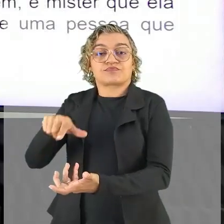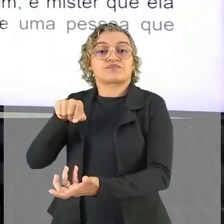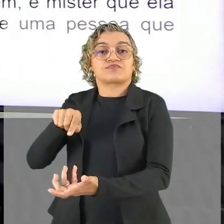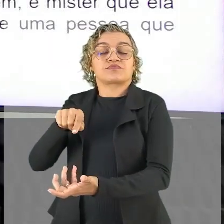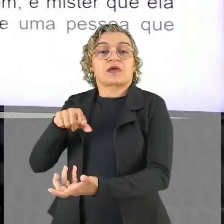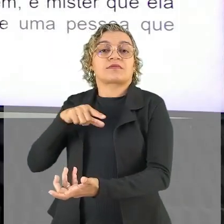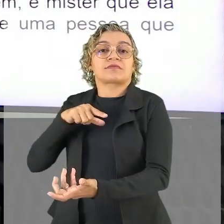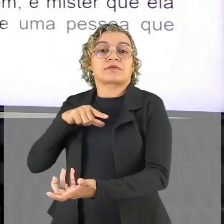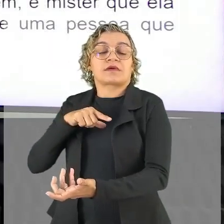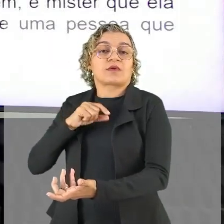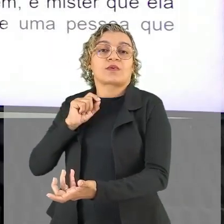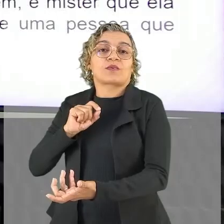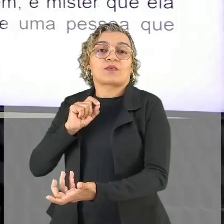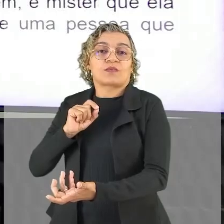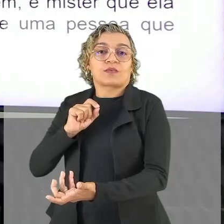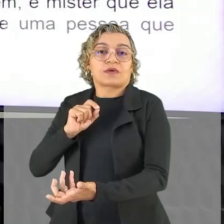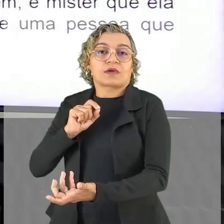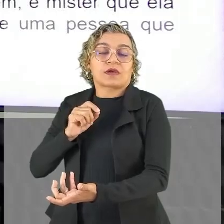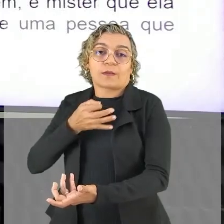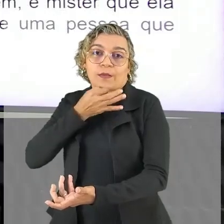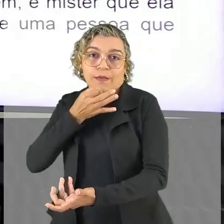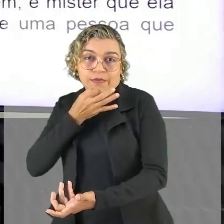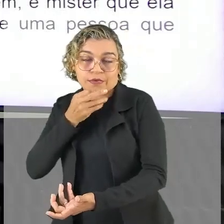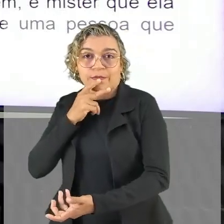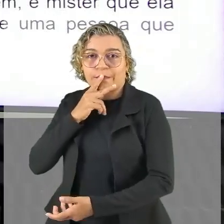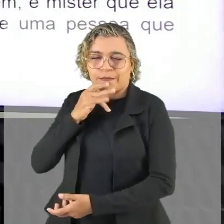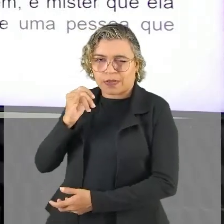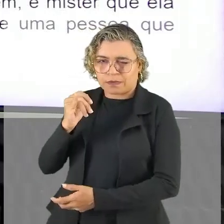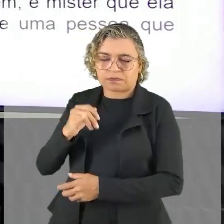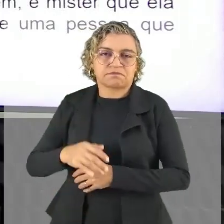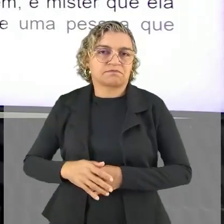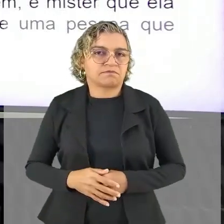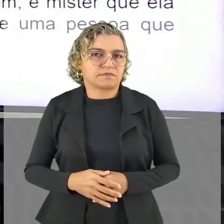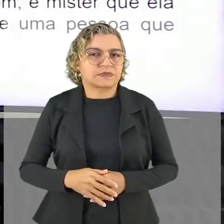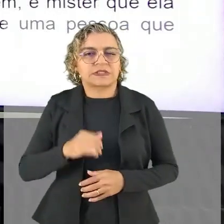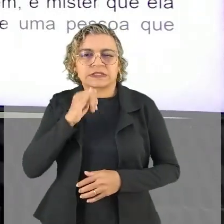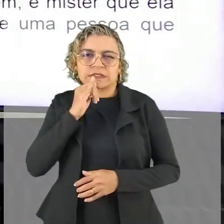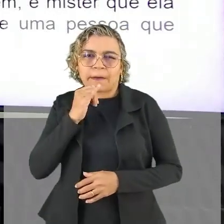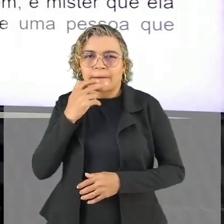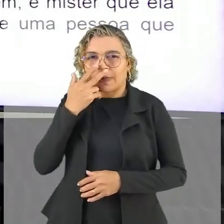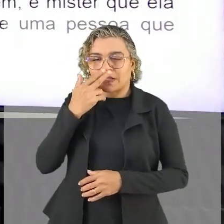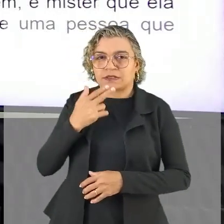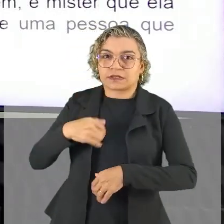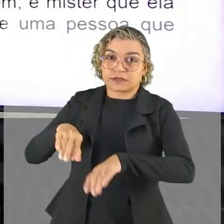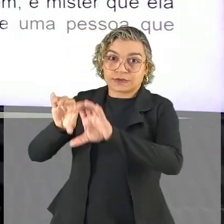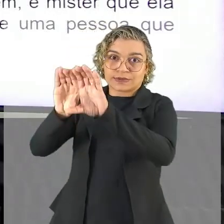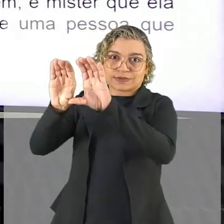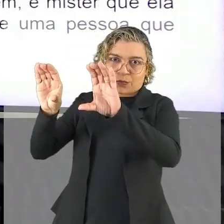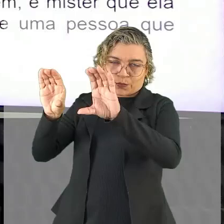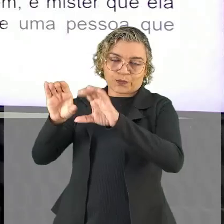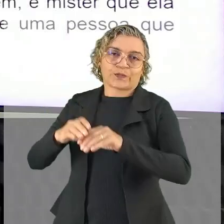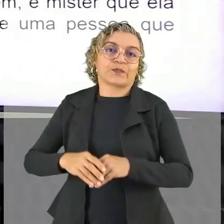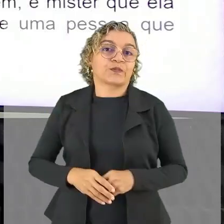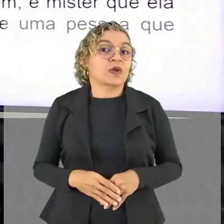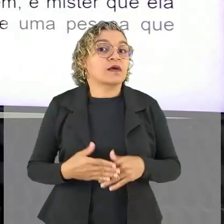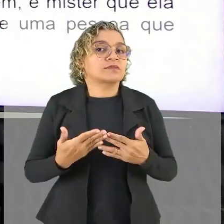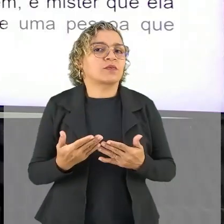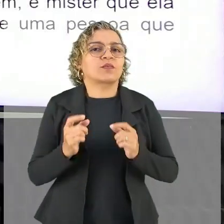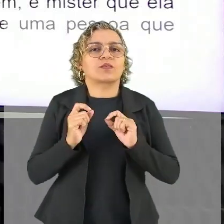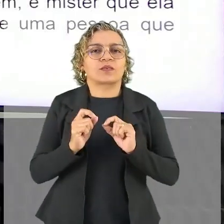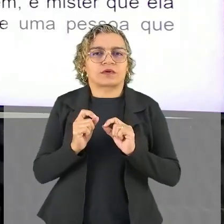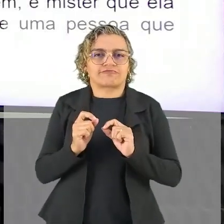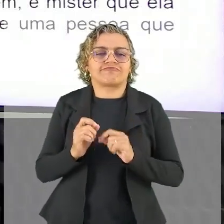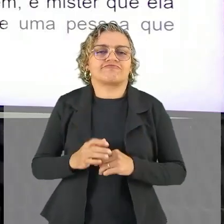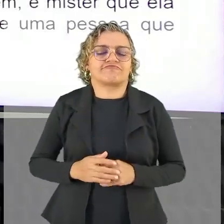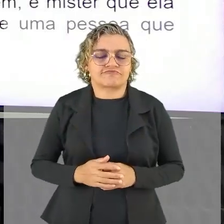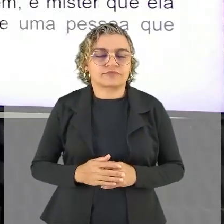de, vai ter agora uma ideia de pai, né? Não é só, agora é o céu, né? Não é o mundo das ideias, agora é o céu. Então, a gente